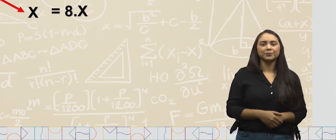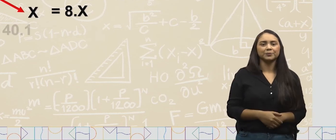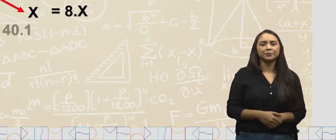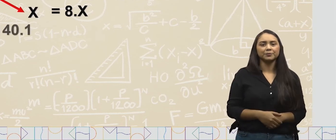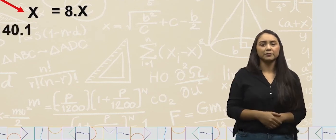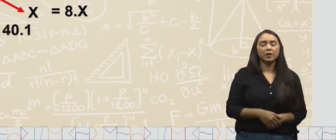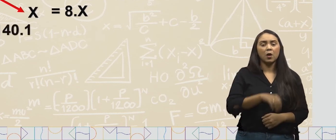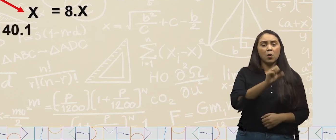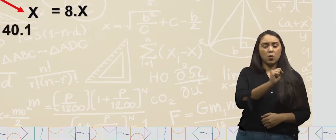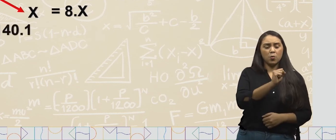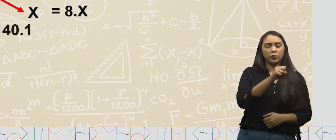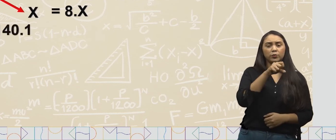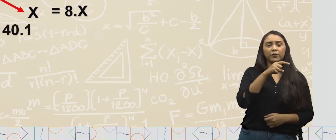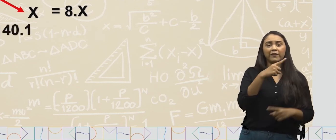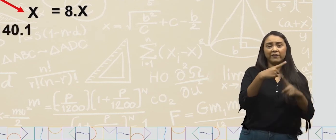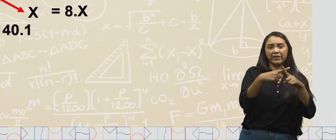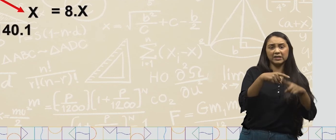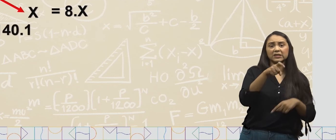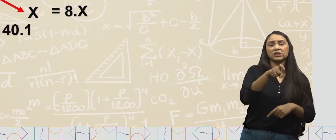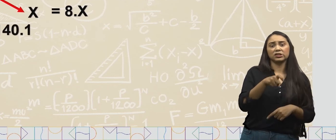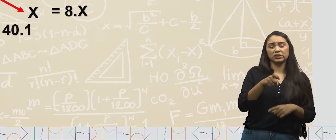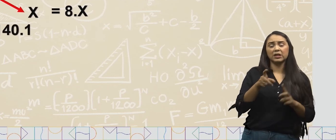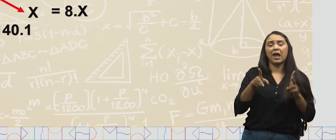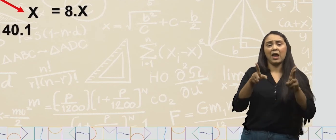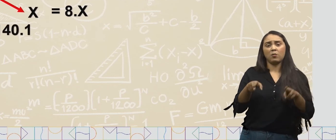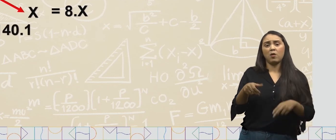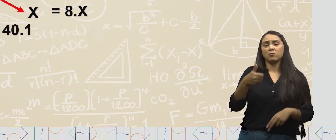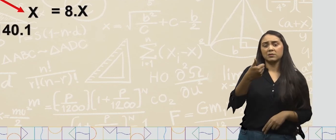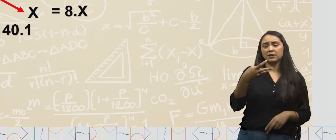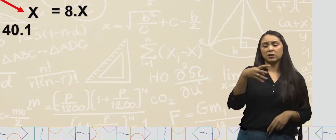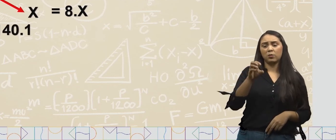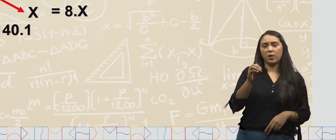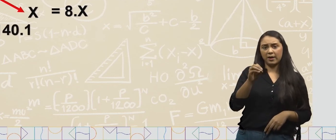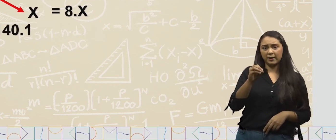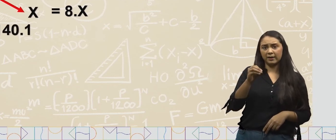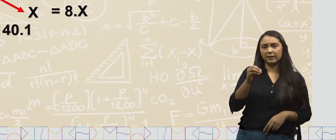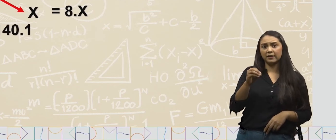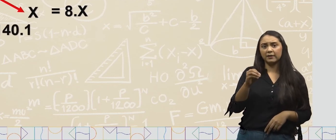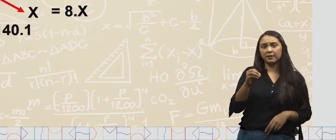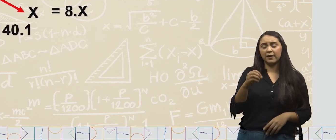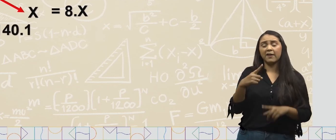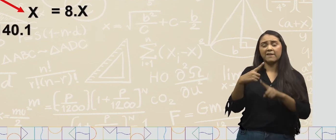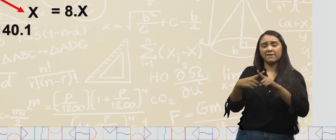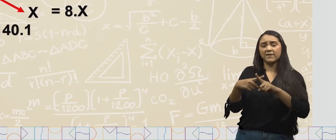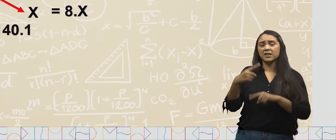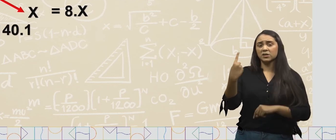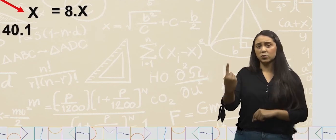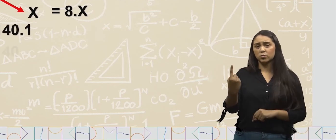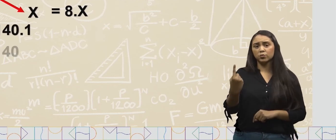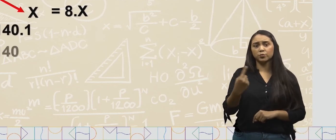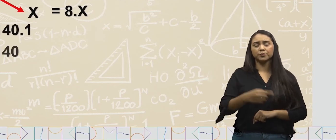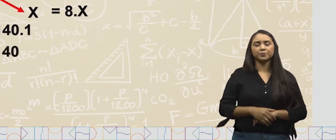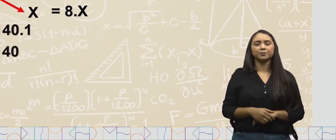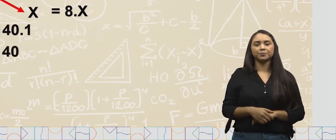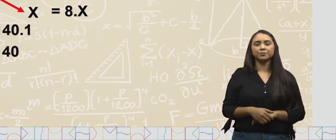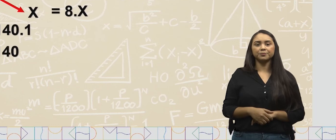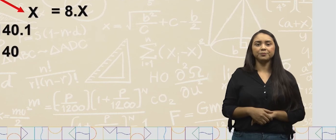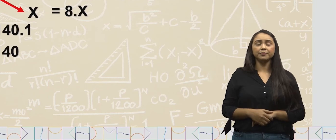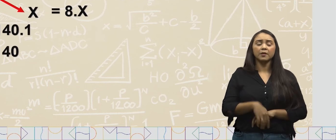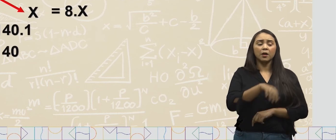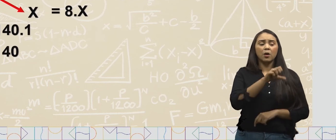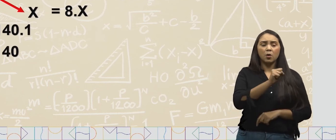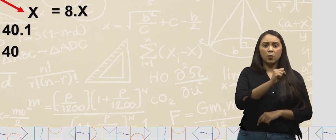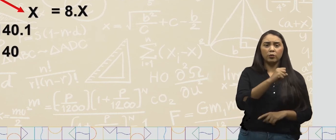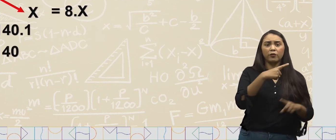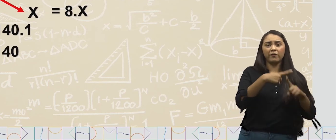8 vezes x. Temos aí a nossa equação, 8 vezes x é igual a 140